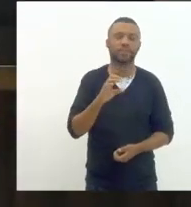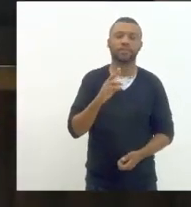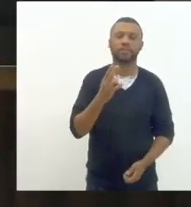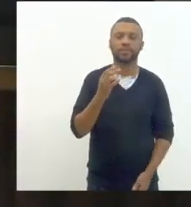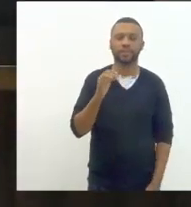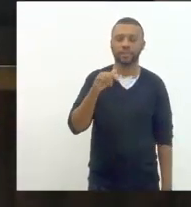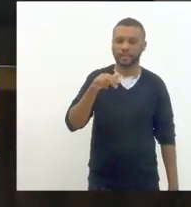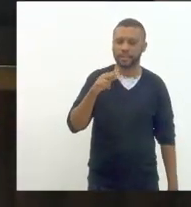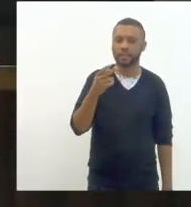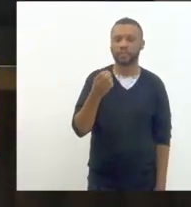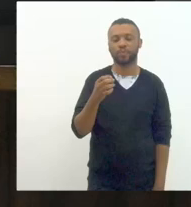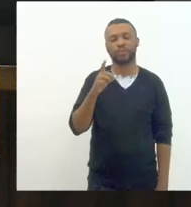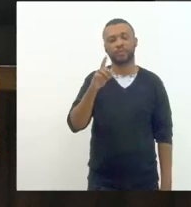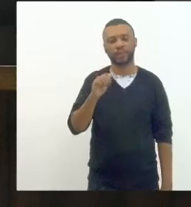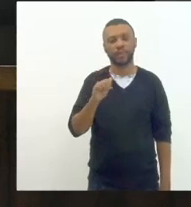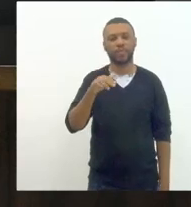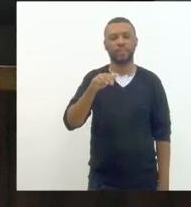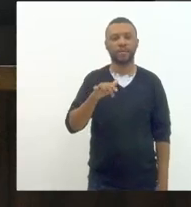Mangueira,